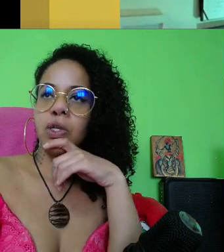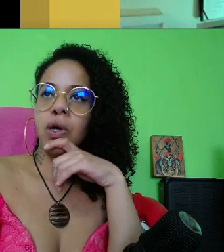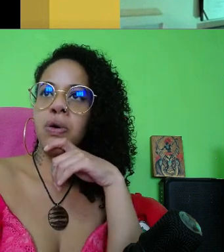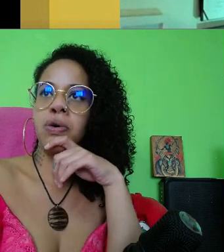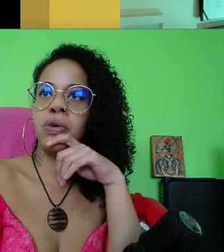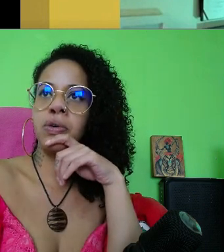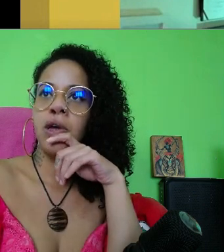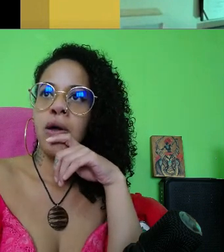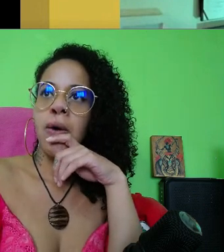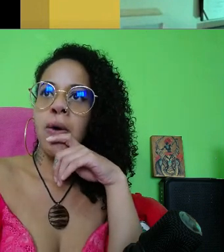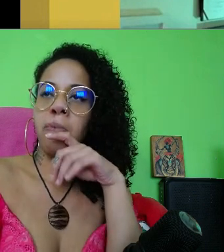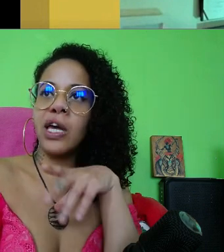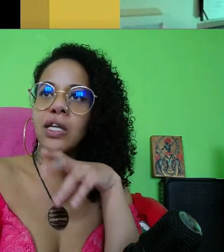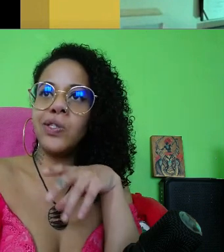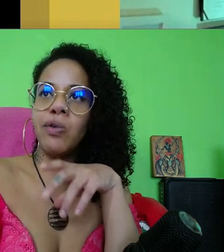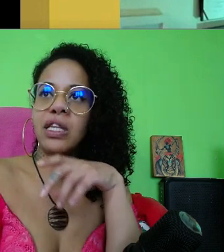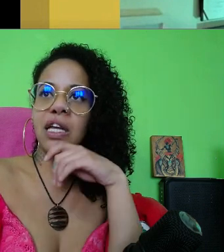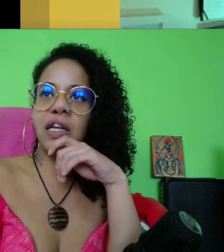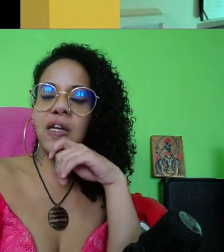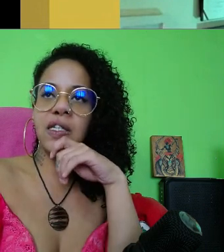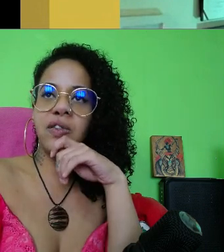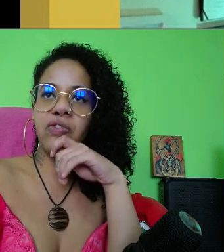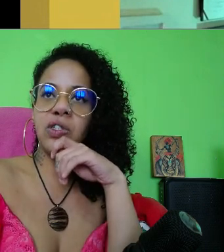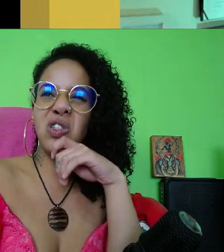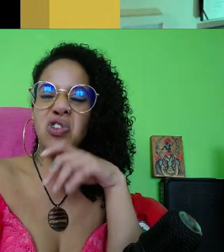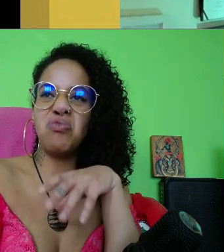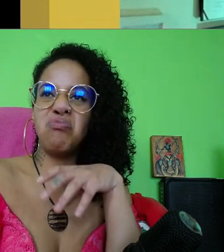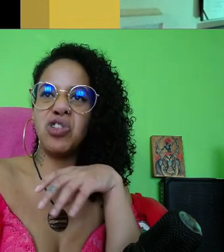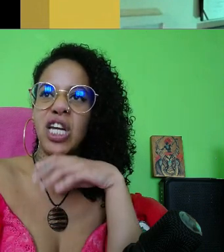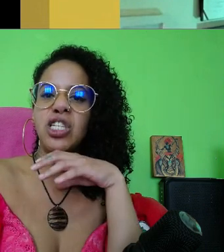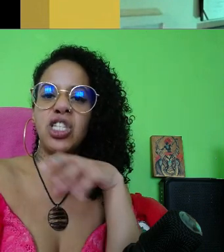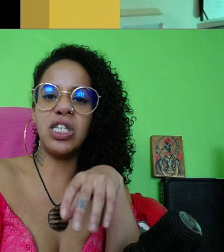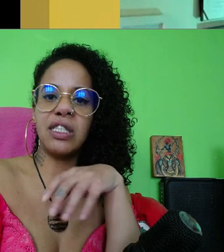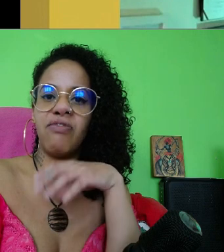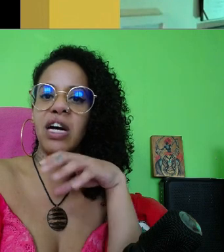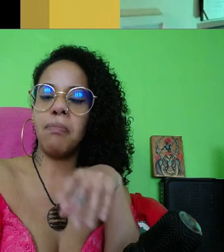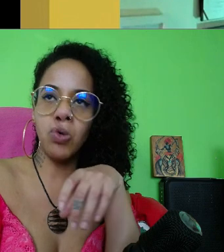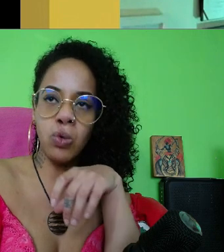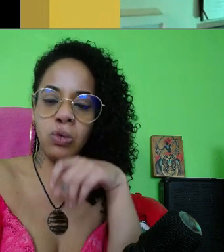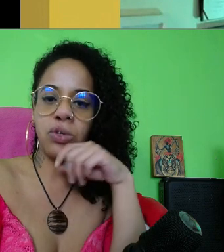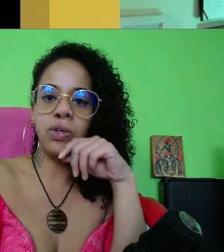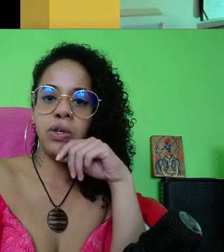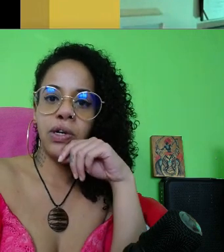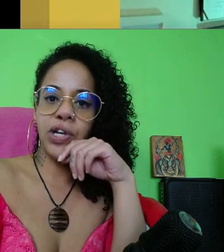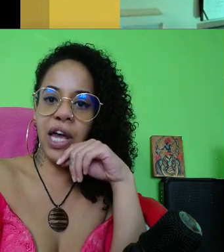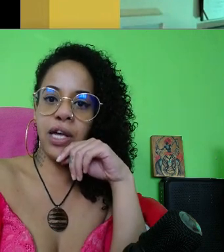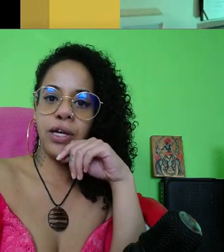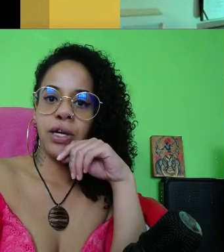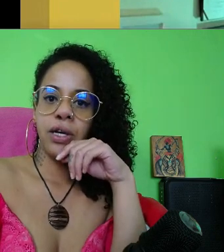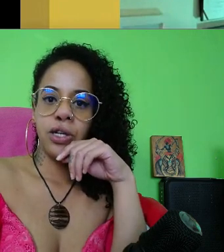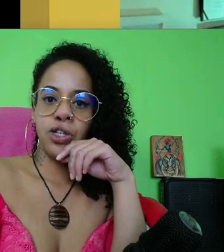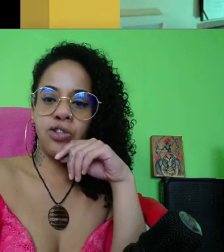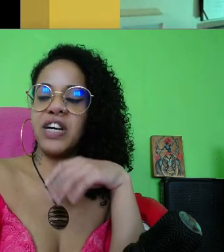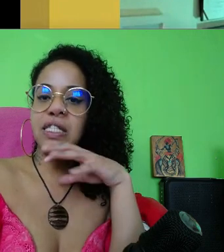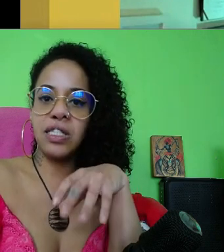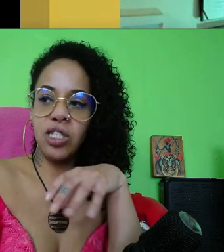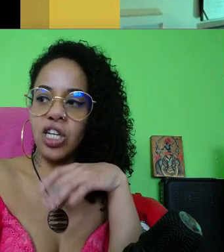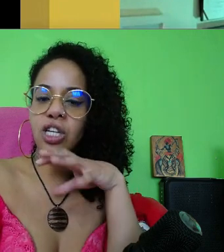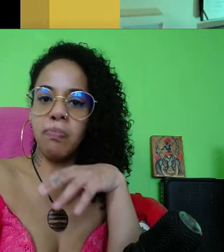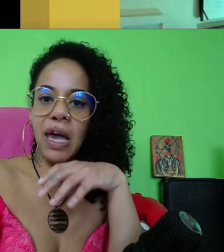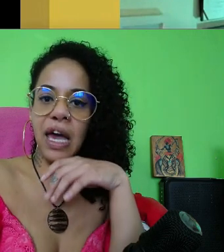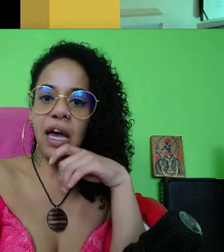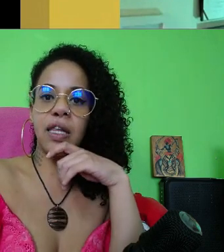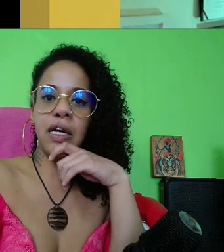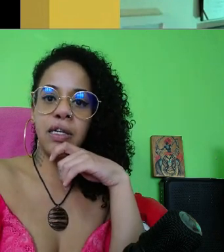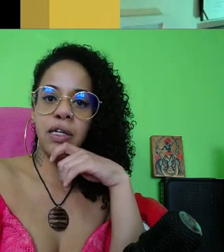quê porque isso eu entenderia se fosse de um direitista vagabundo né de um